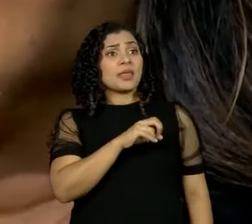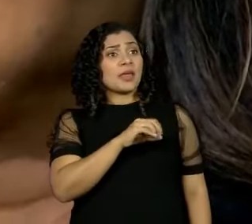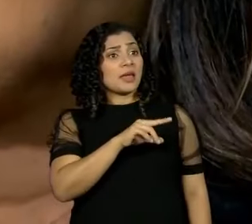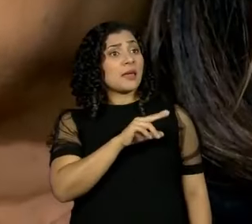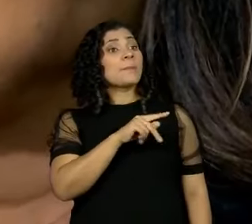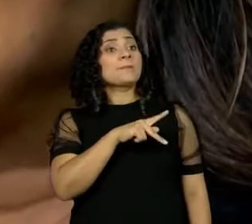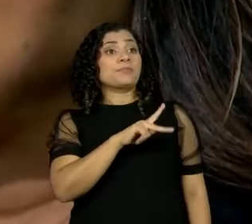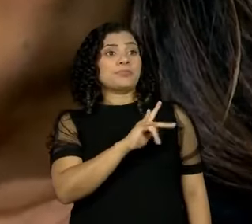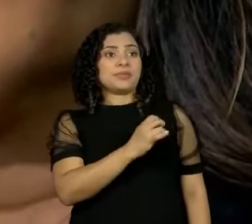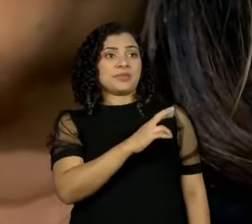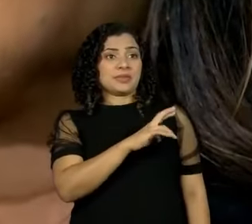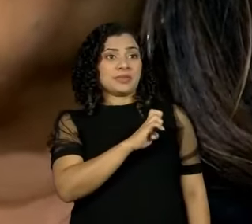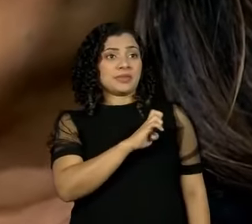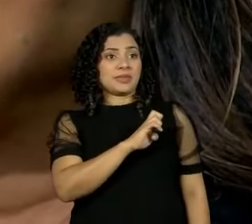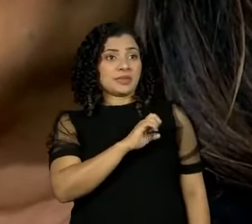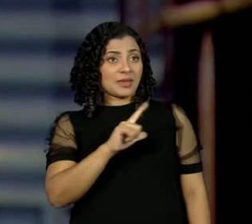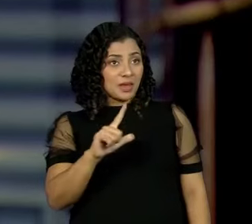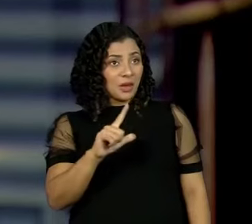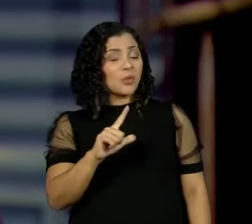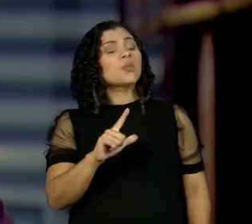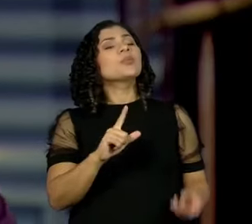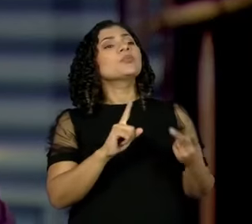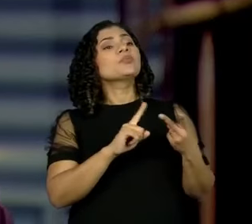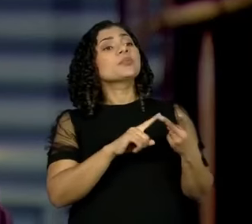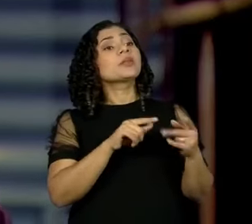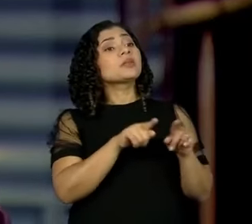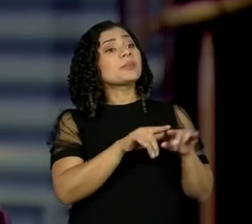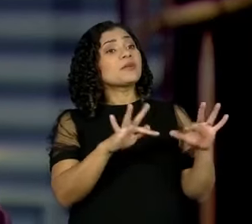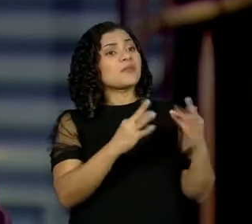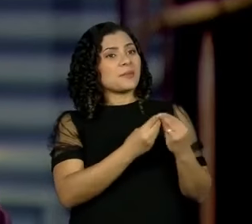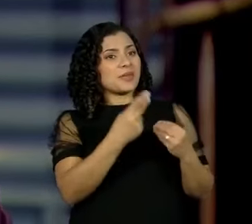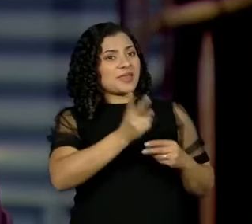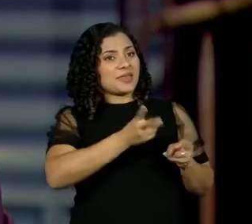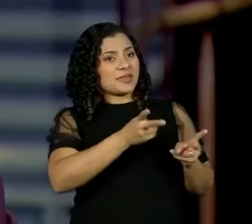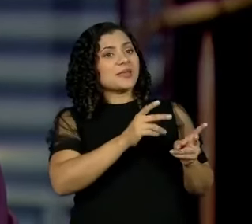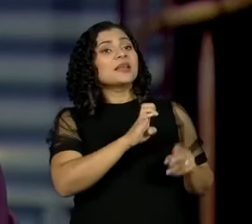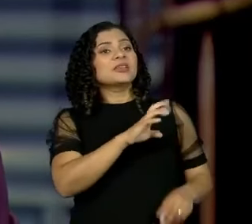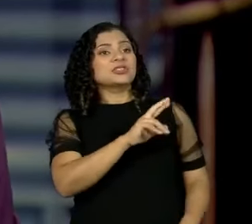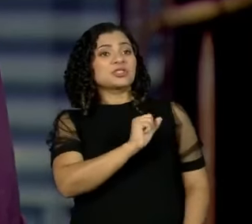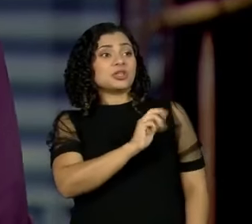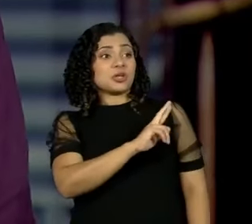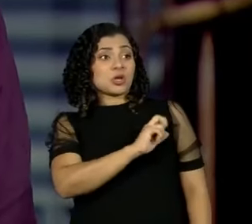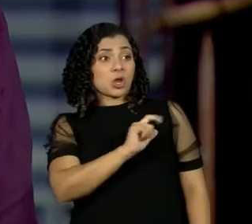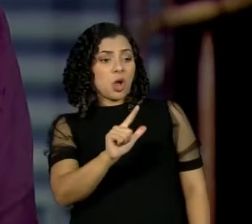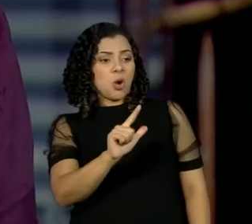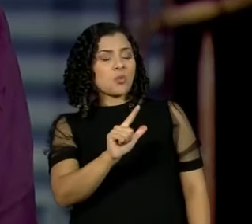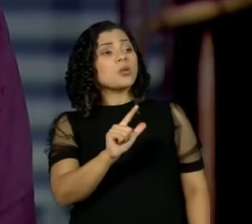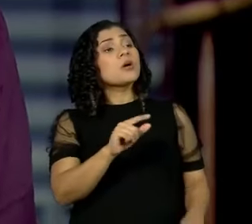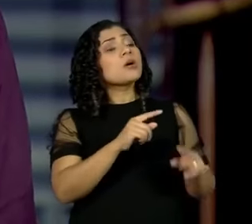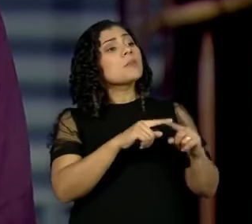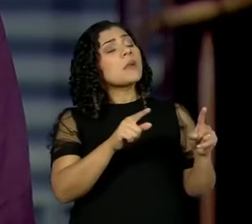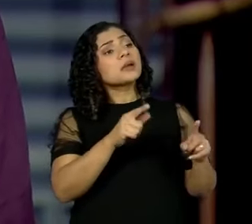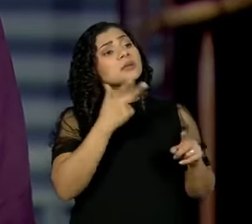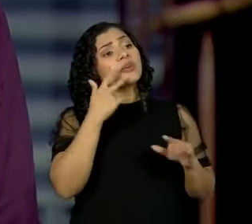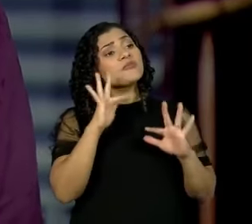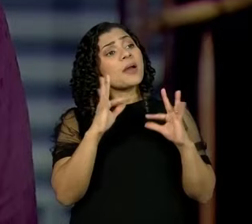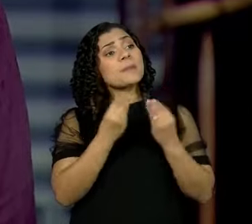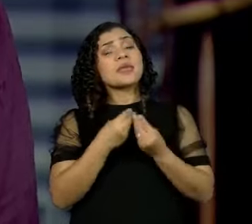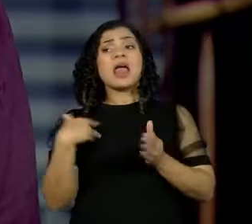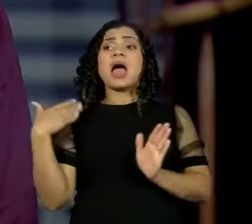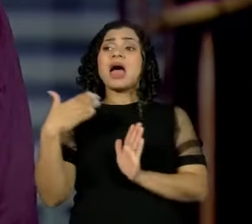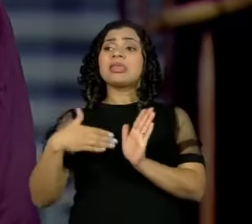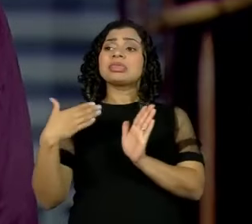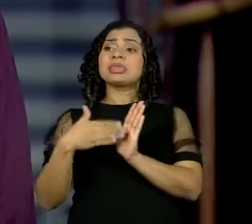esquirol que era um discípulo dele as famílias achavam que estavam fazendo bem enviando ou